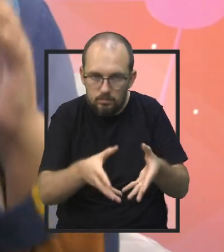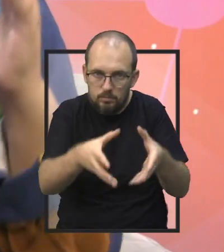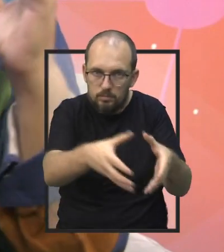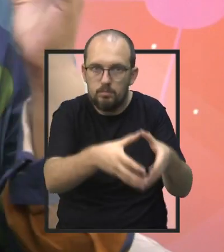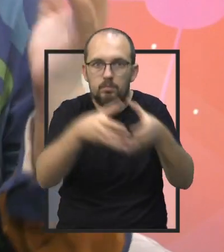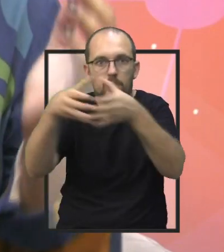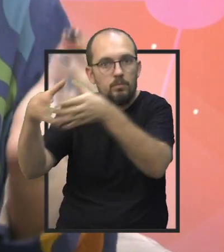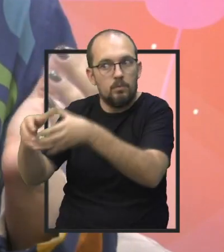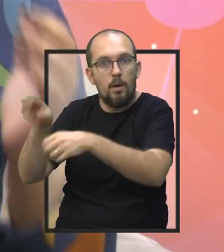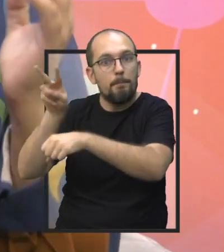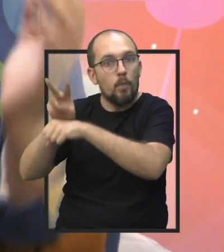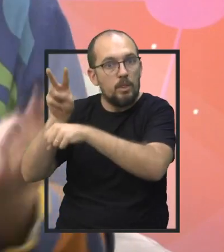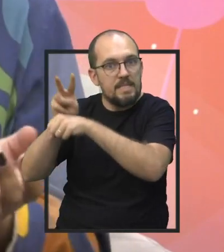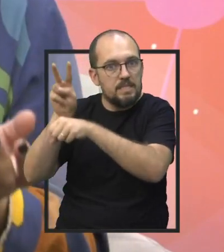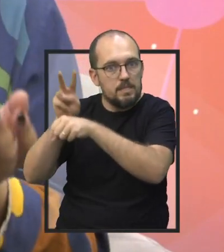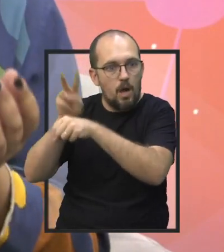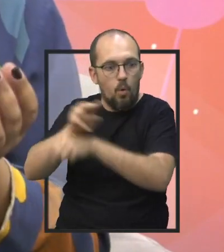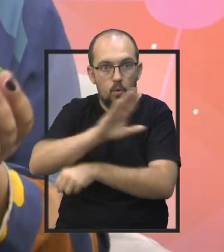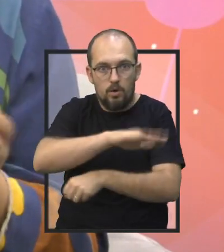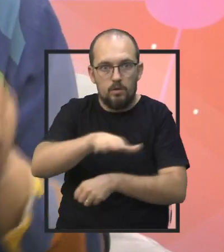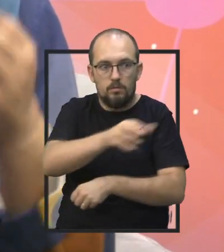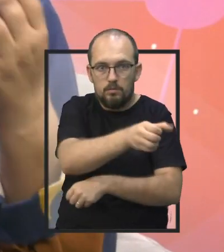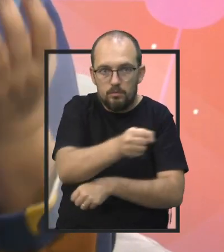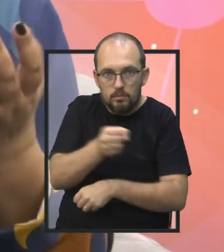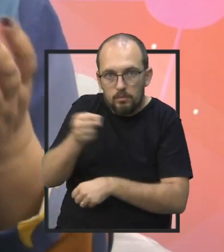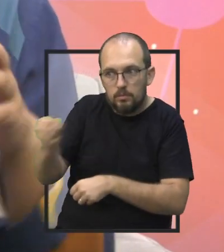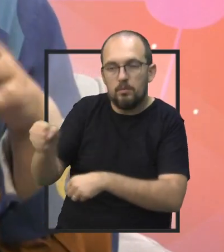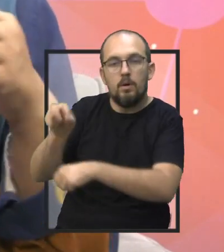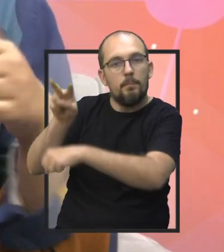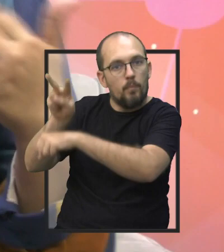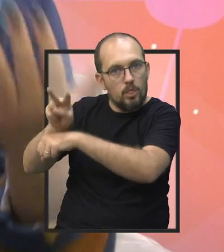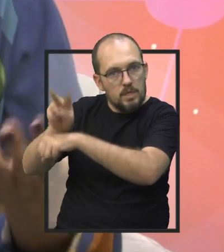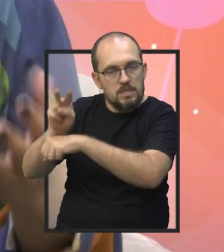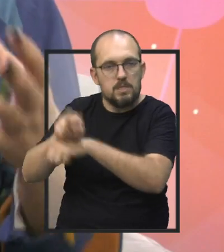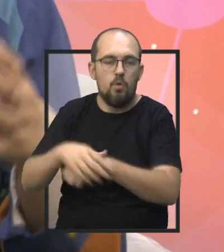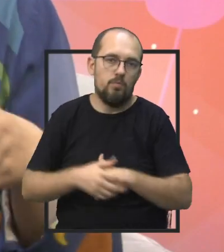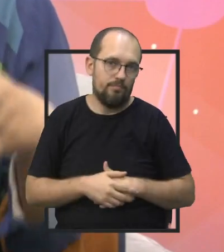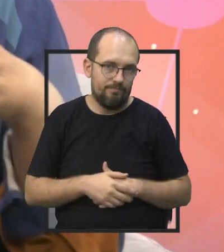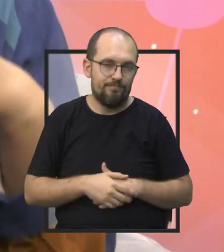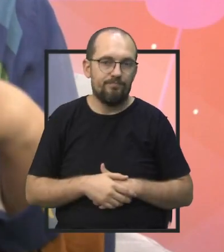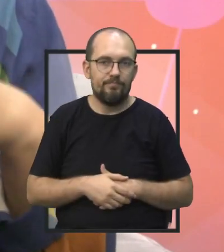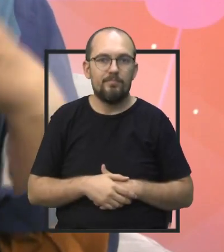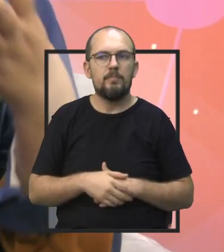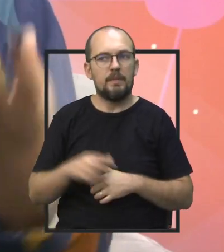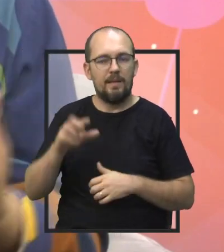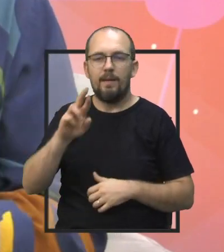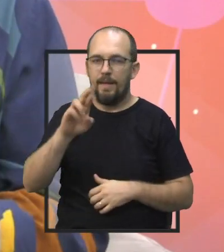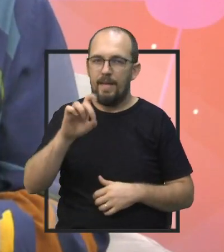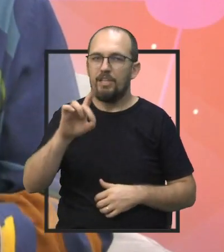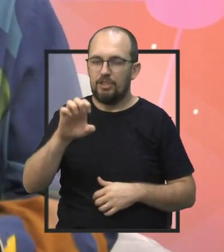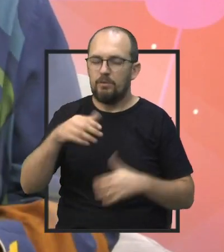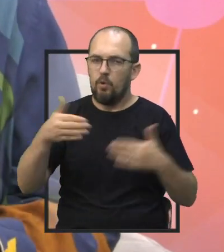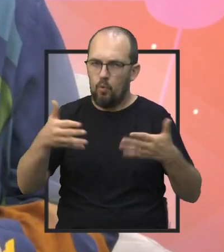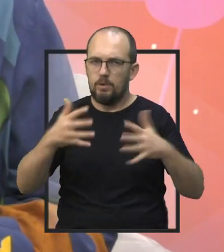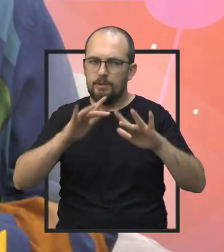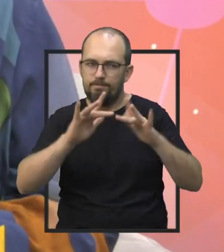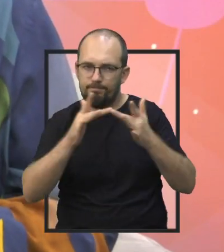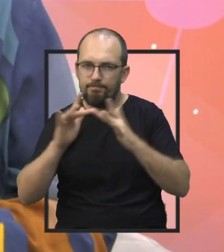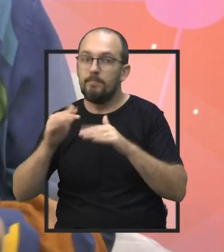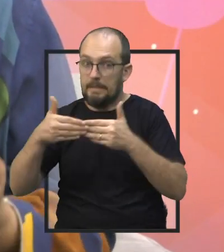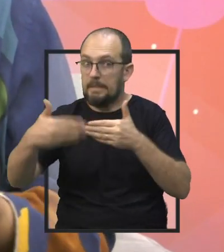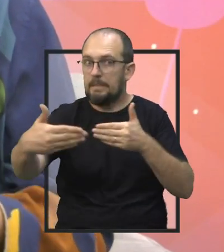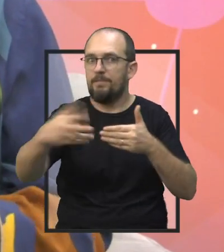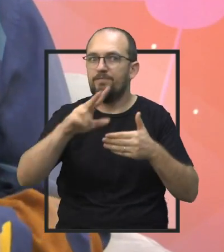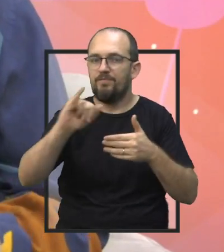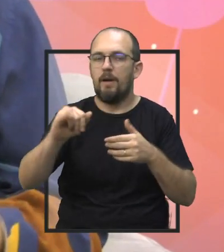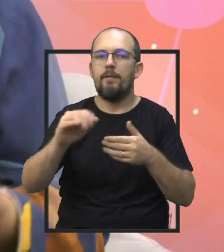que é onde essa rede que está sendo construída vai trabalhar. Hoje ela já trabalha, mas agora vai ficar muito mais articulada,